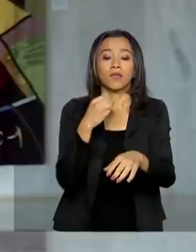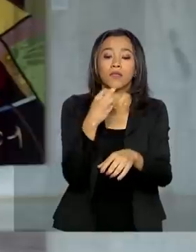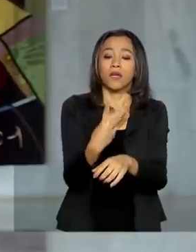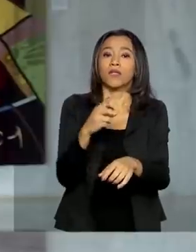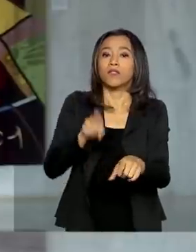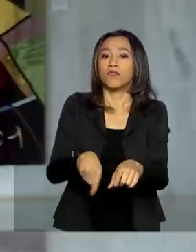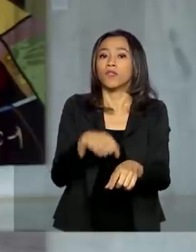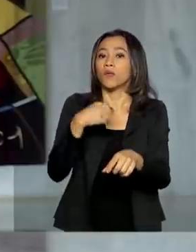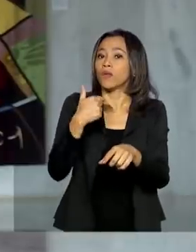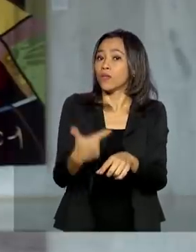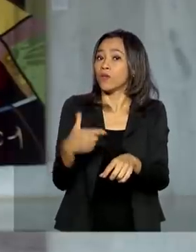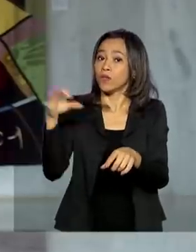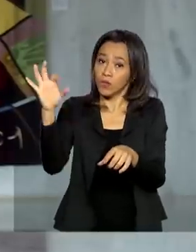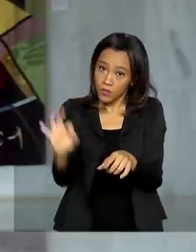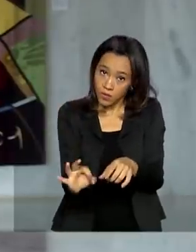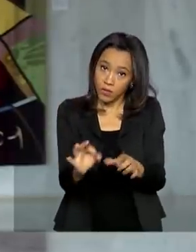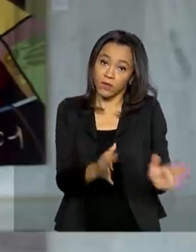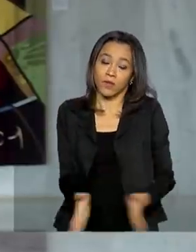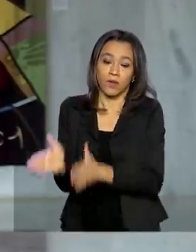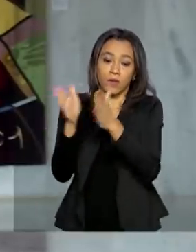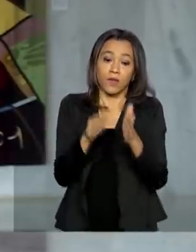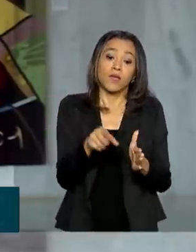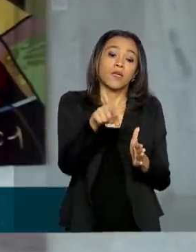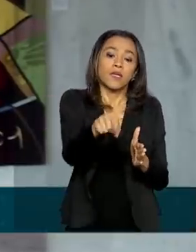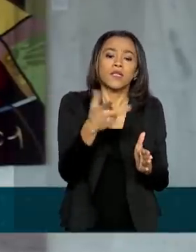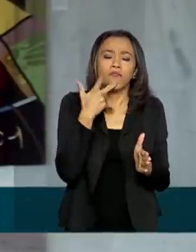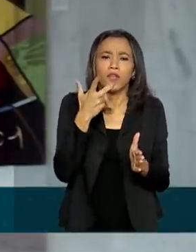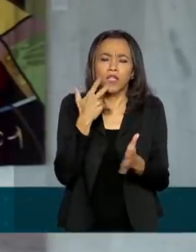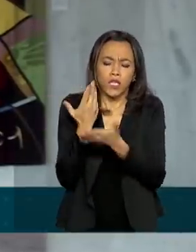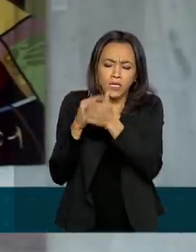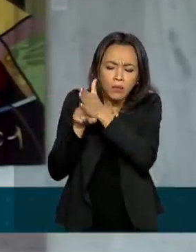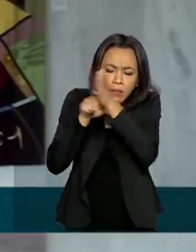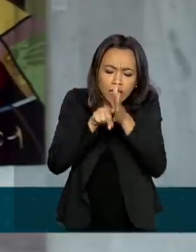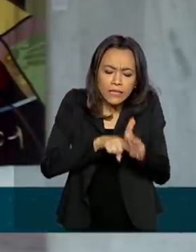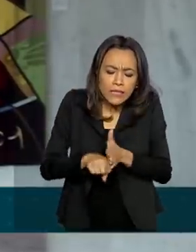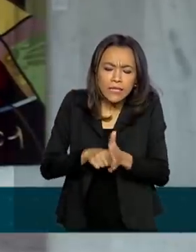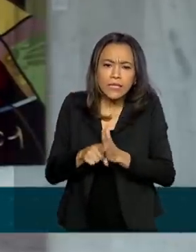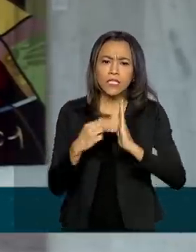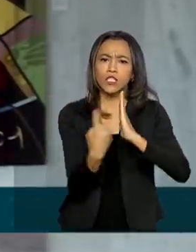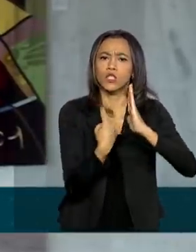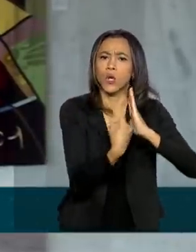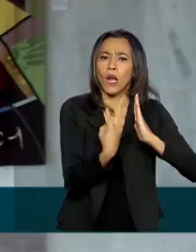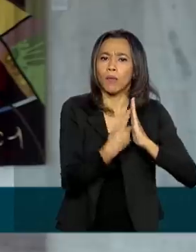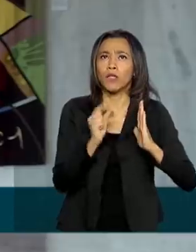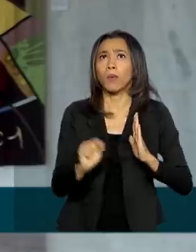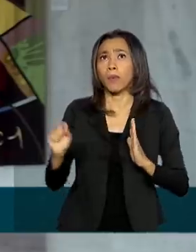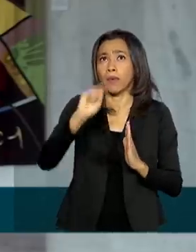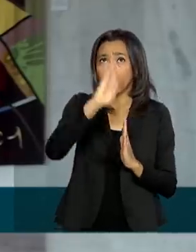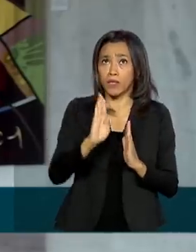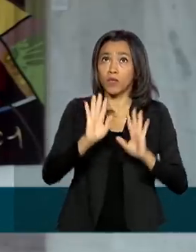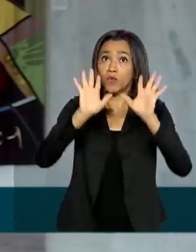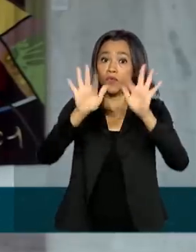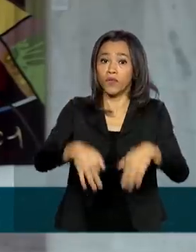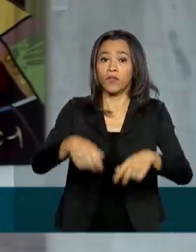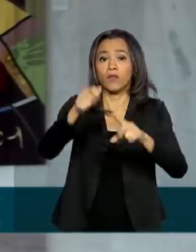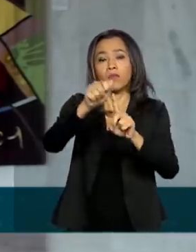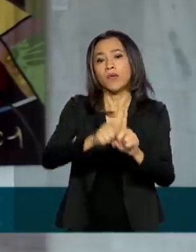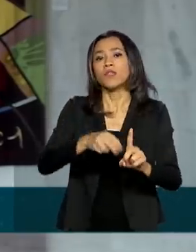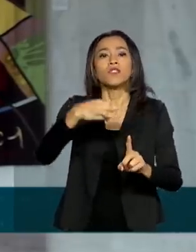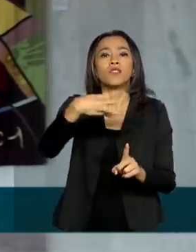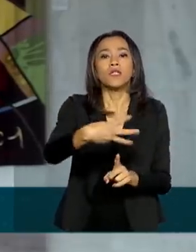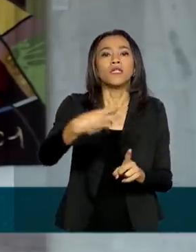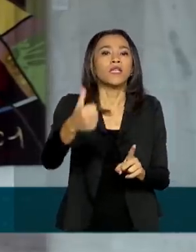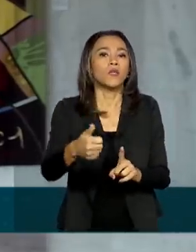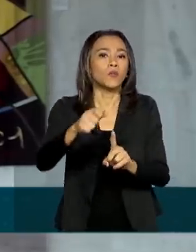O estudo está considerando que o isolamento social no país termine em 31 de maio e que os gastos